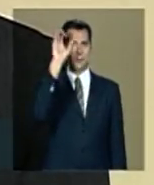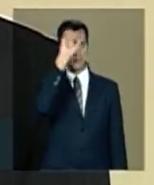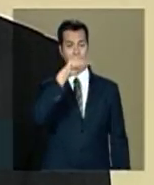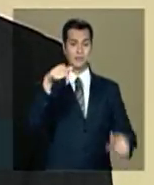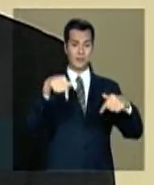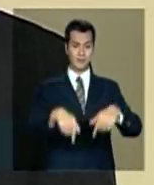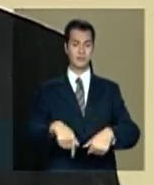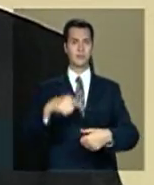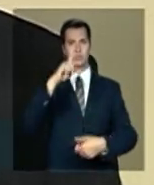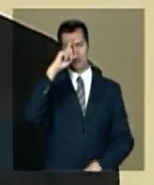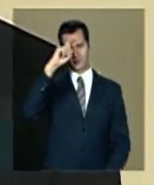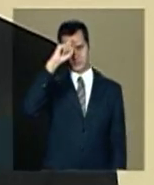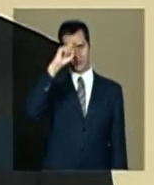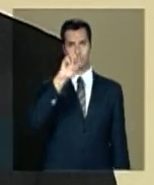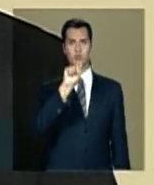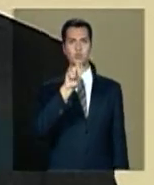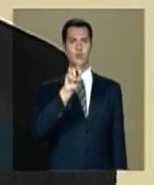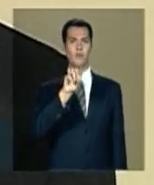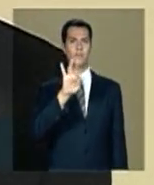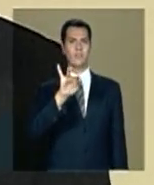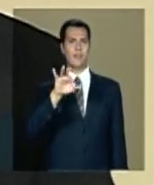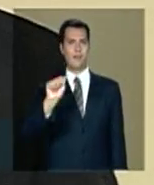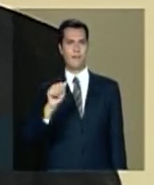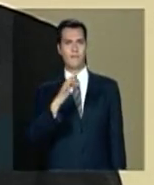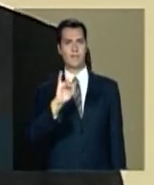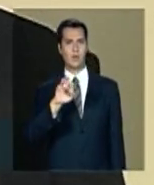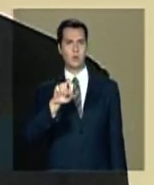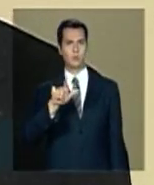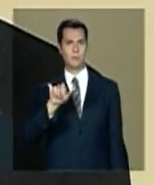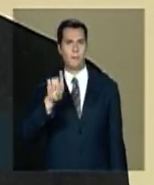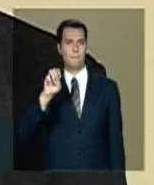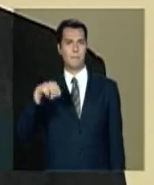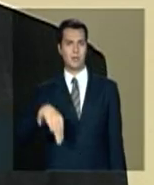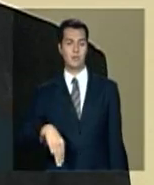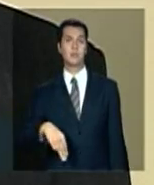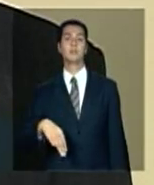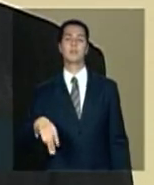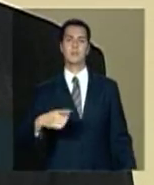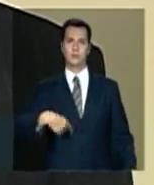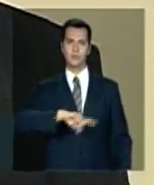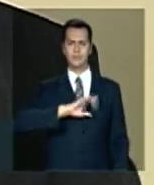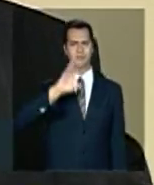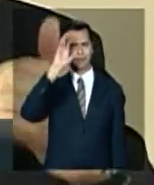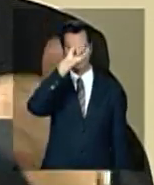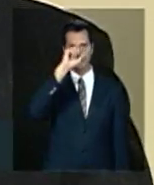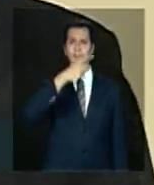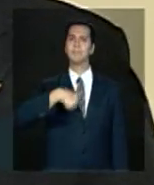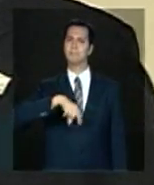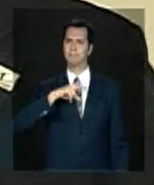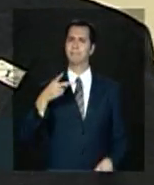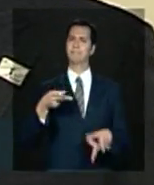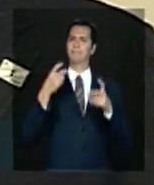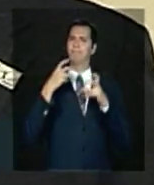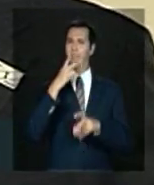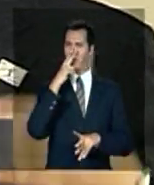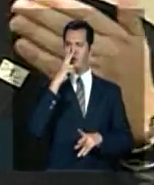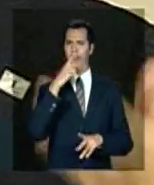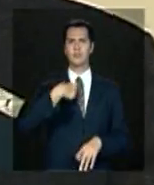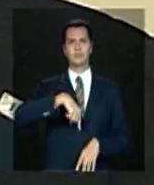dedicação aqui de Sofia Feldman dos profissionais dos trabalhadores da gestantes e eu diria que está no caminho certo